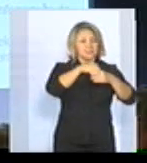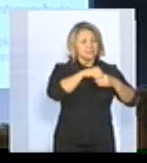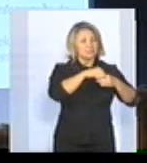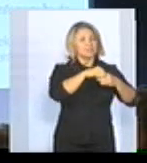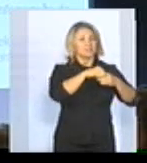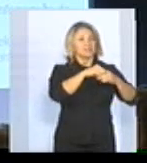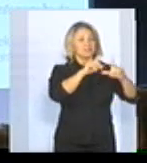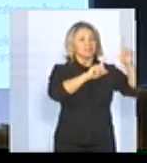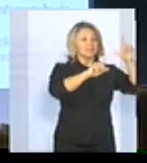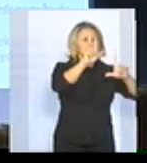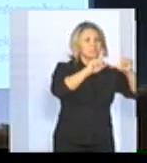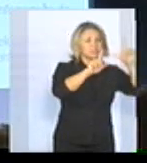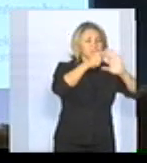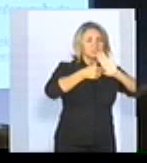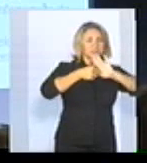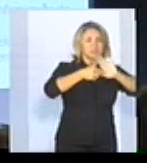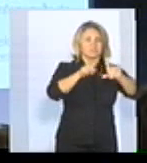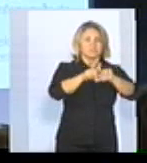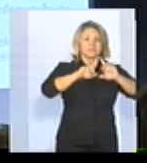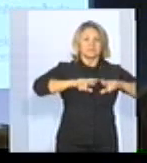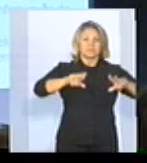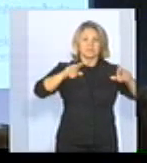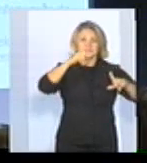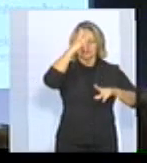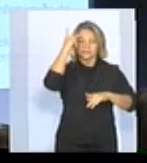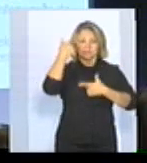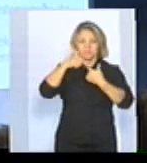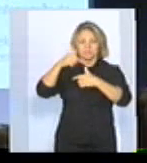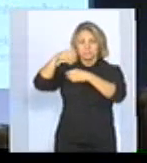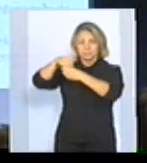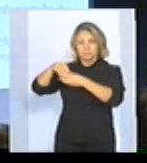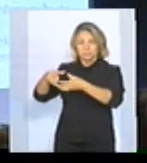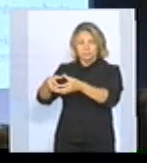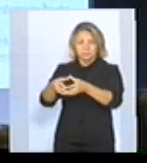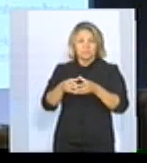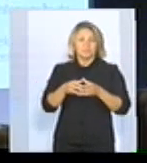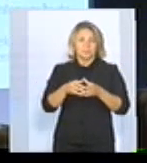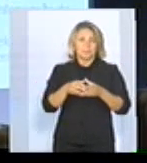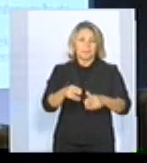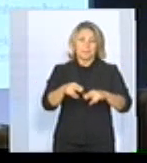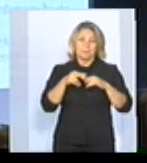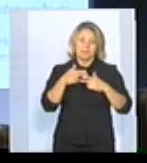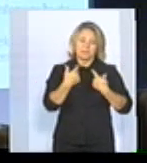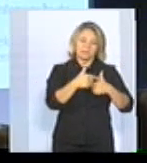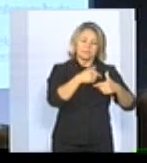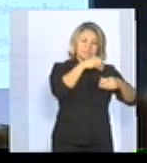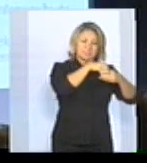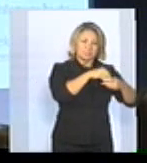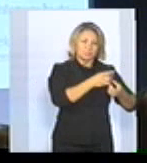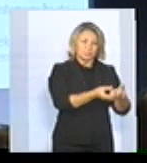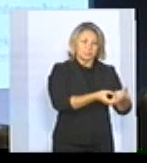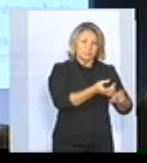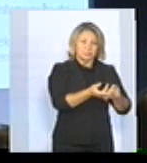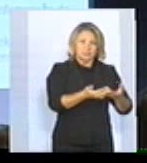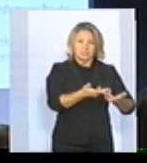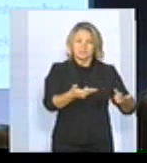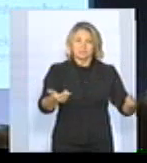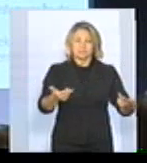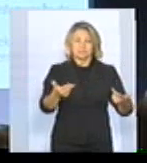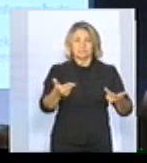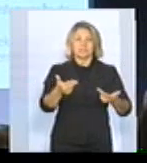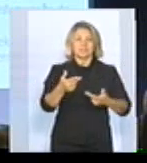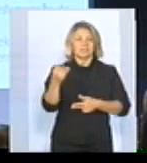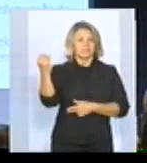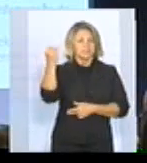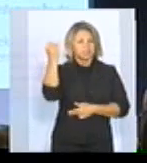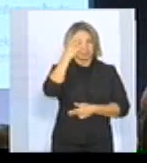de diversidade de fornecedores promovida pela regulação. Pelo funcionamento estrito do mercado, o consumidor ficava em uma situação